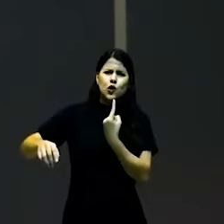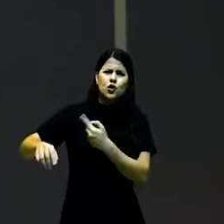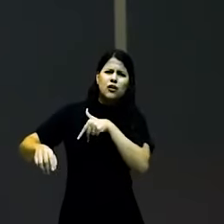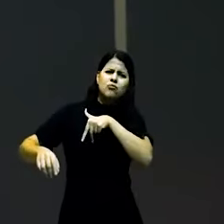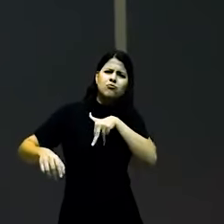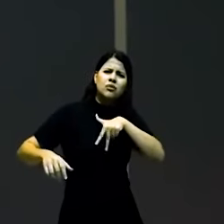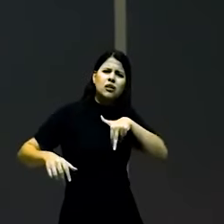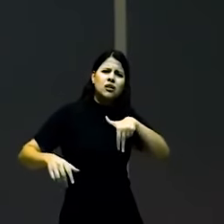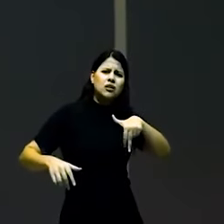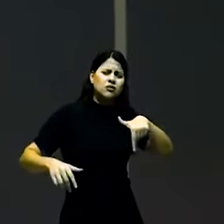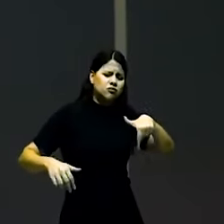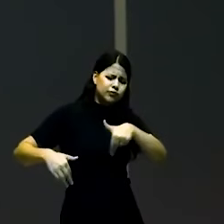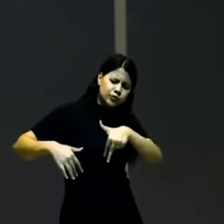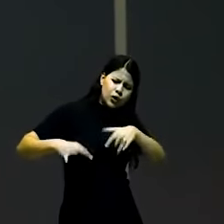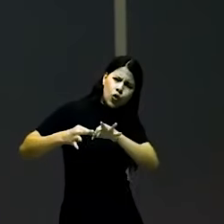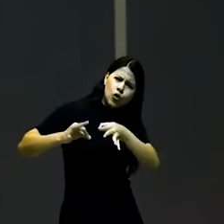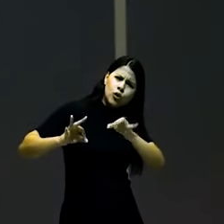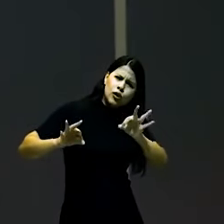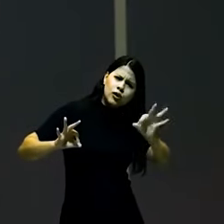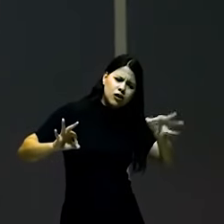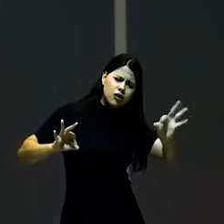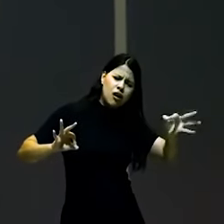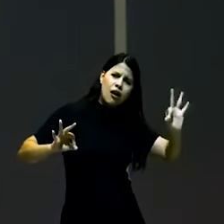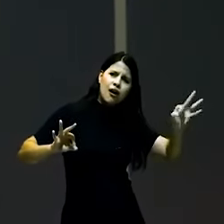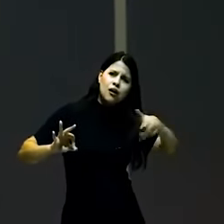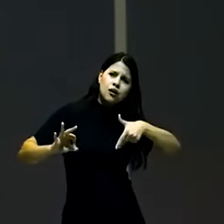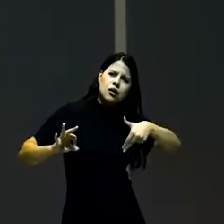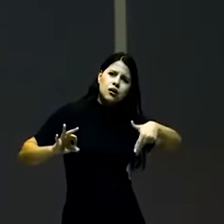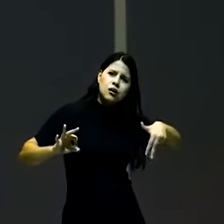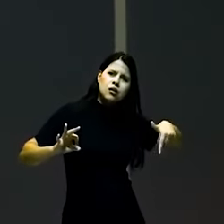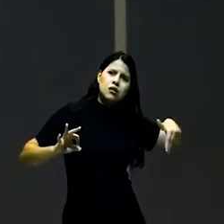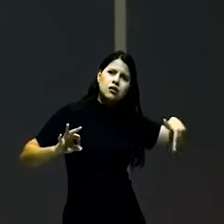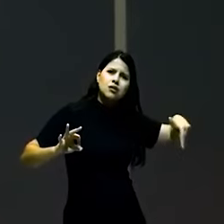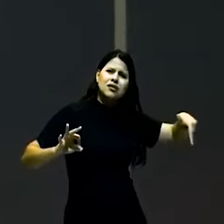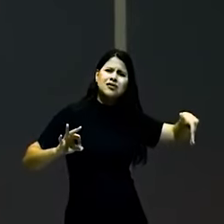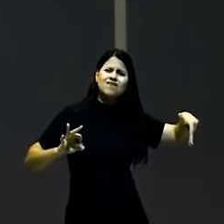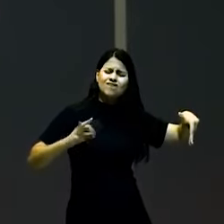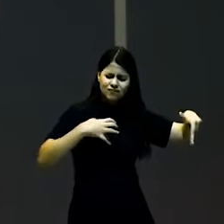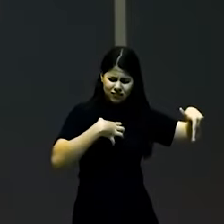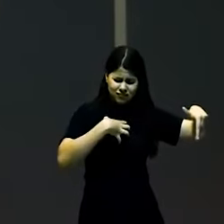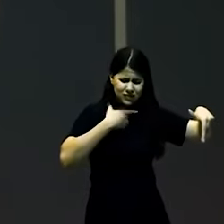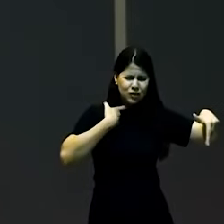Mas o texto fala que Elias sentiu vontade de morrer.